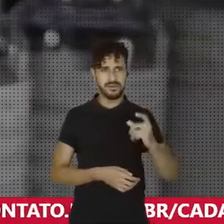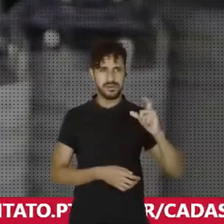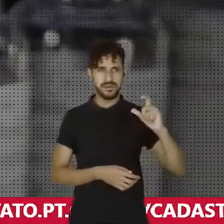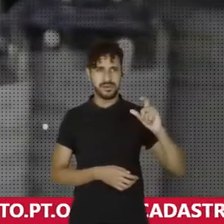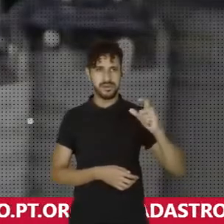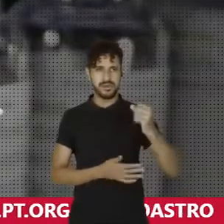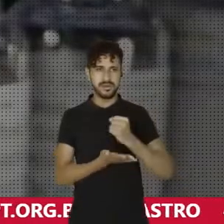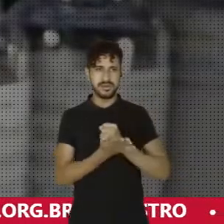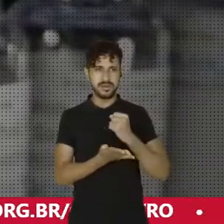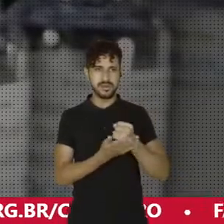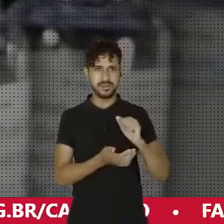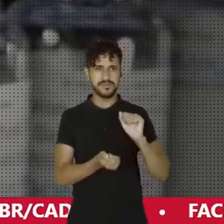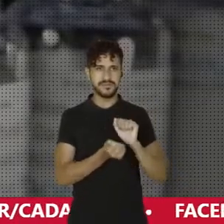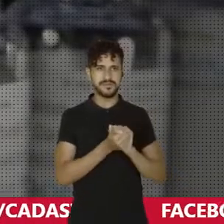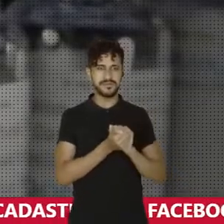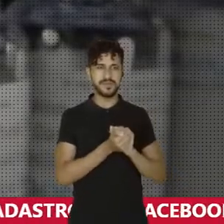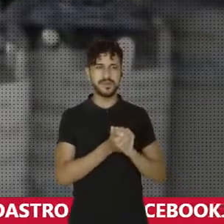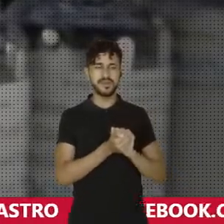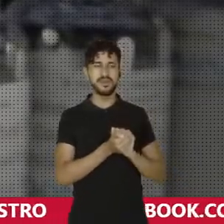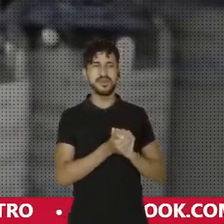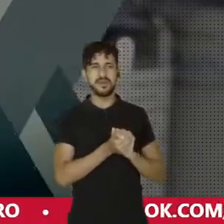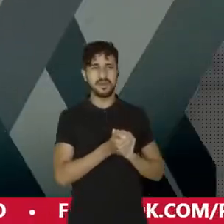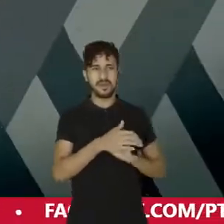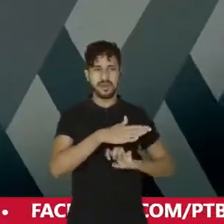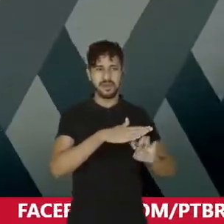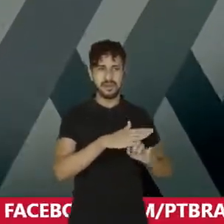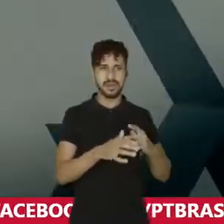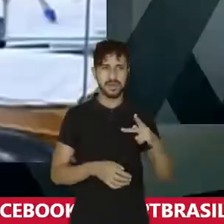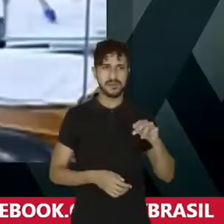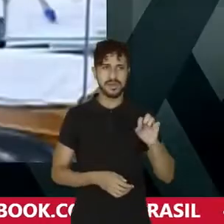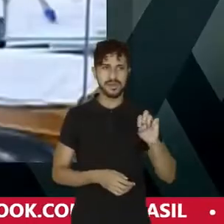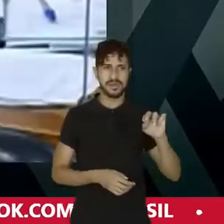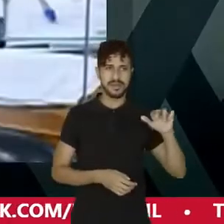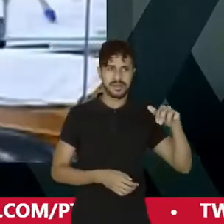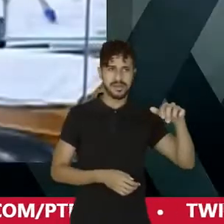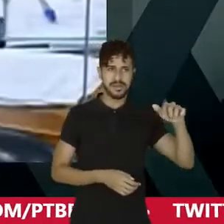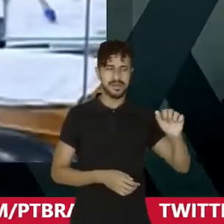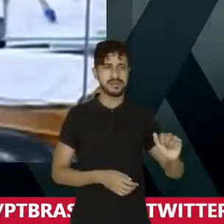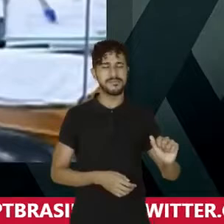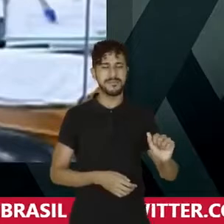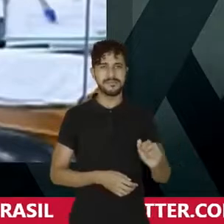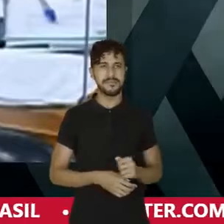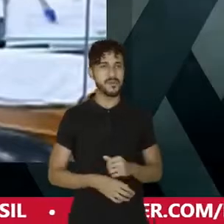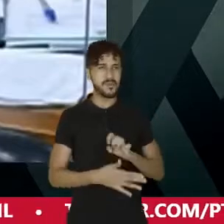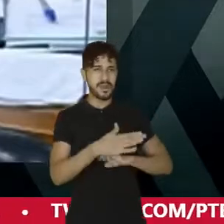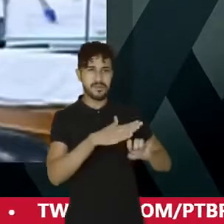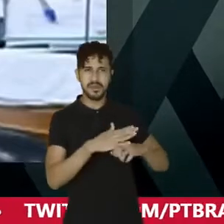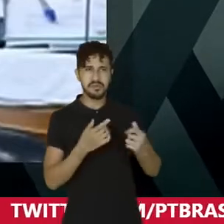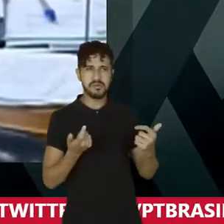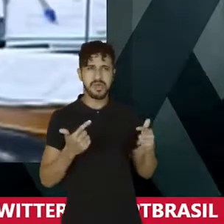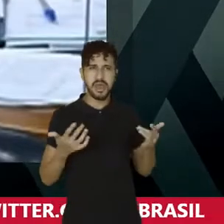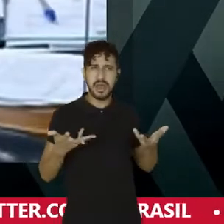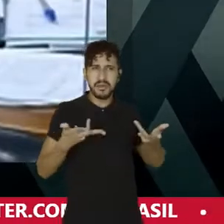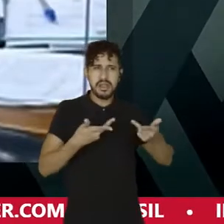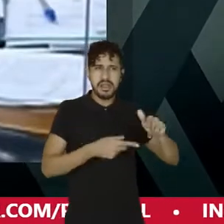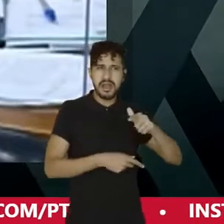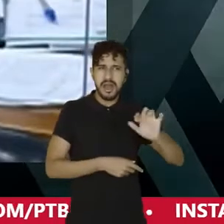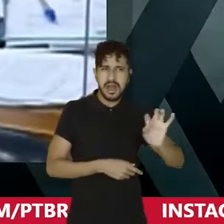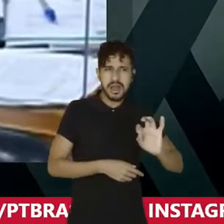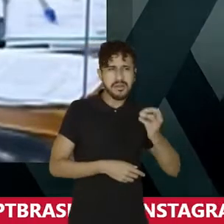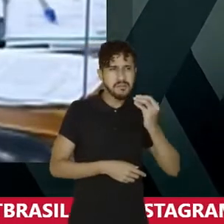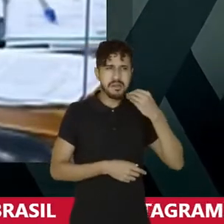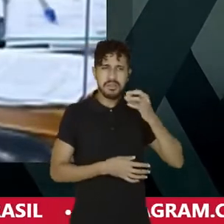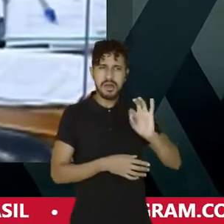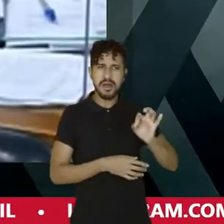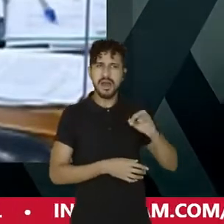em um contrato com a intermediação da precisa medicamentos uma empresa que não tem experiência na área de vacinação é